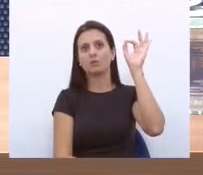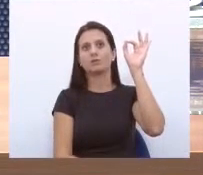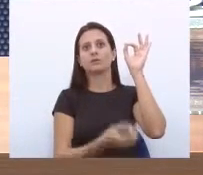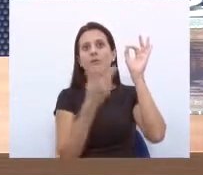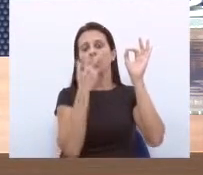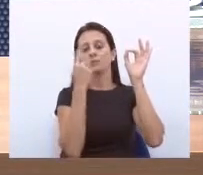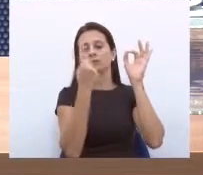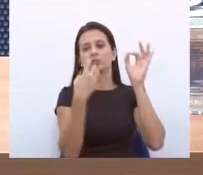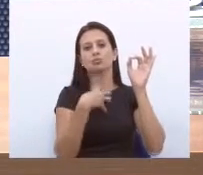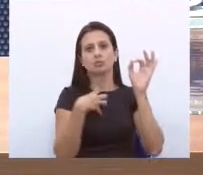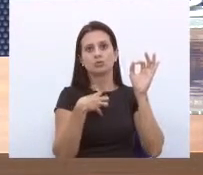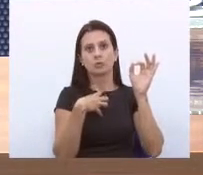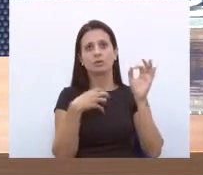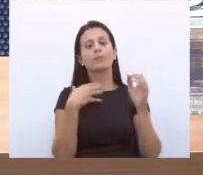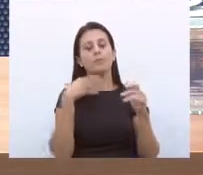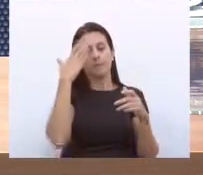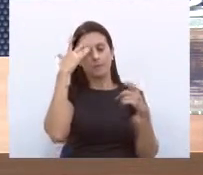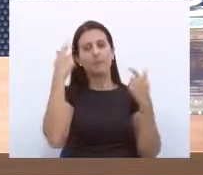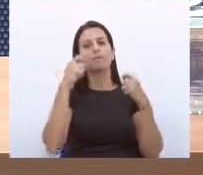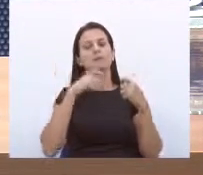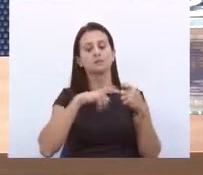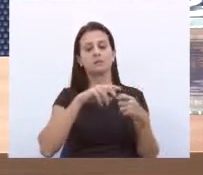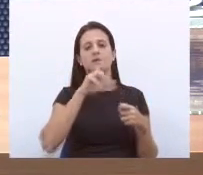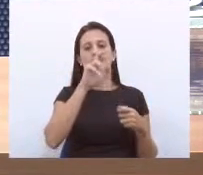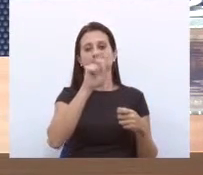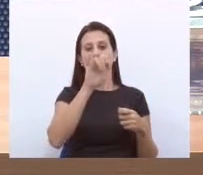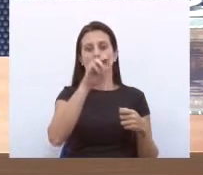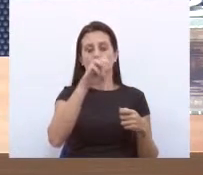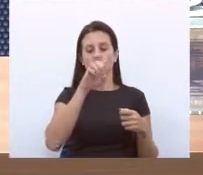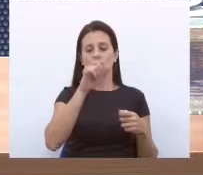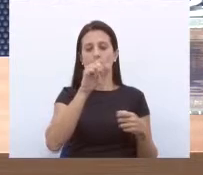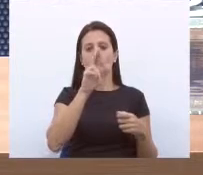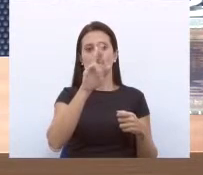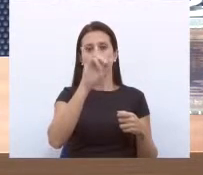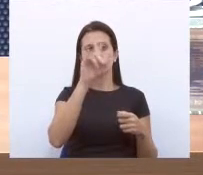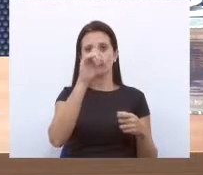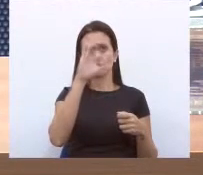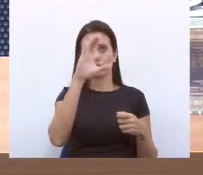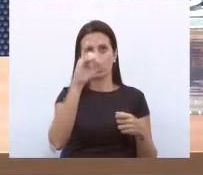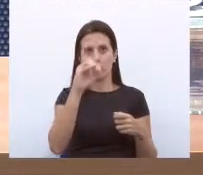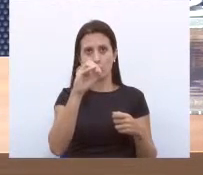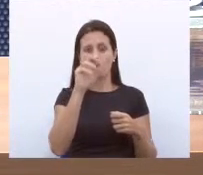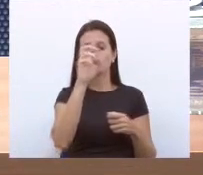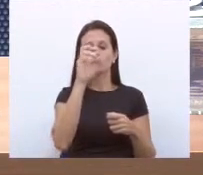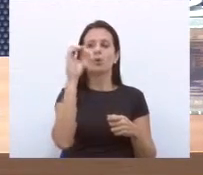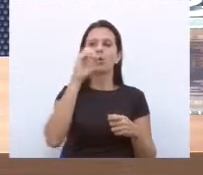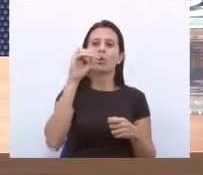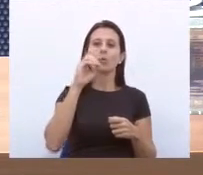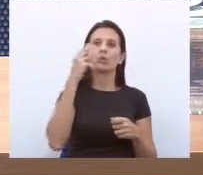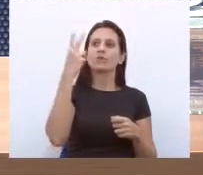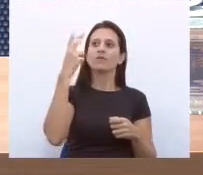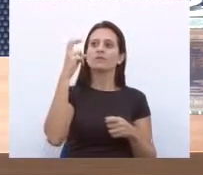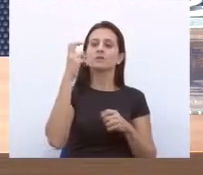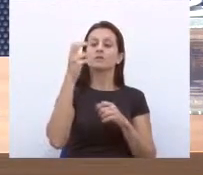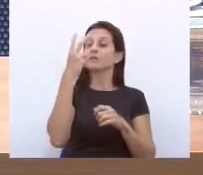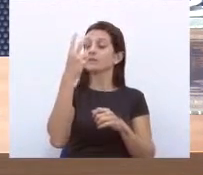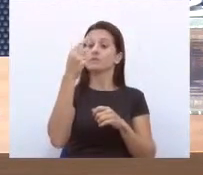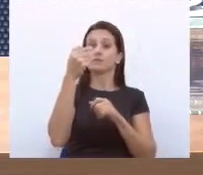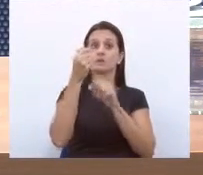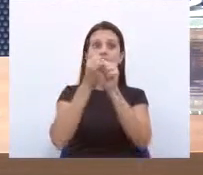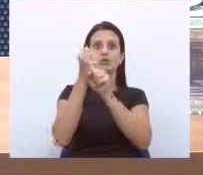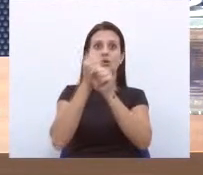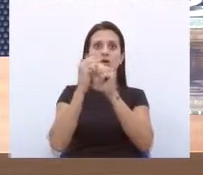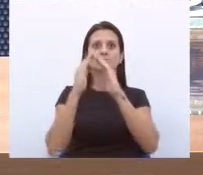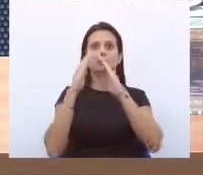sei que precisamos ter o regime jurídico. No dia 5 de outubro deste ano, completou-se 27 anos, foi o pivô da questão